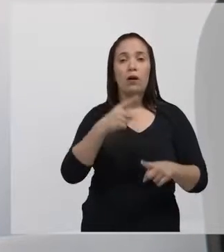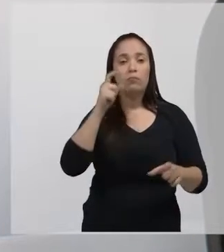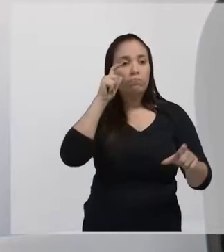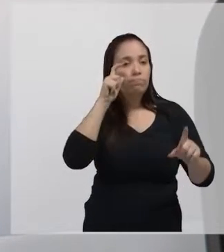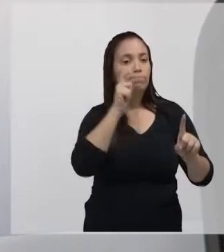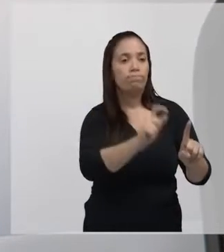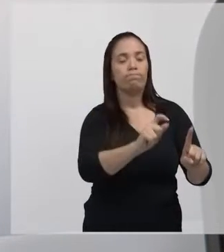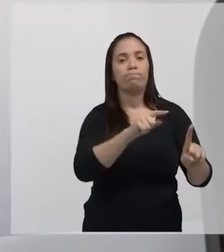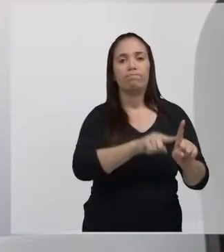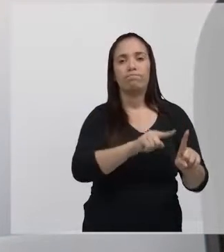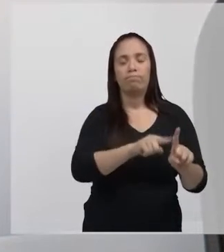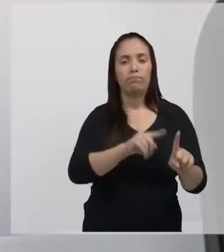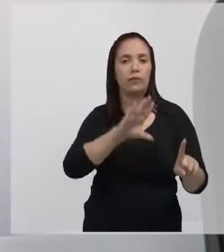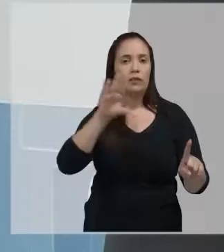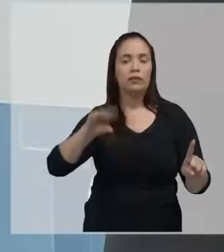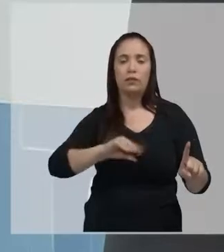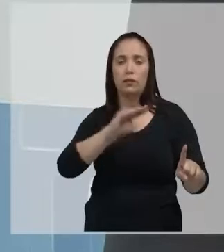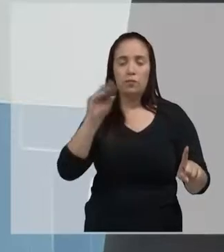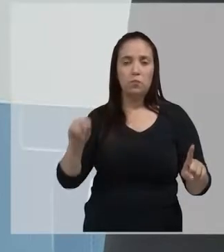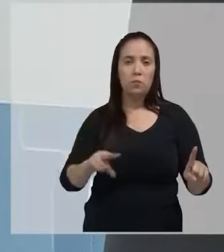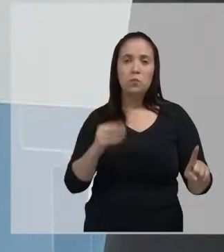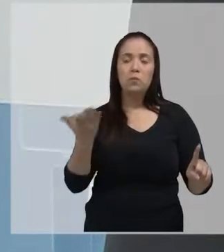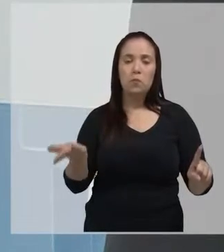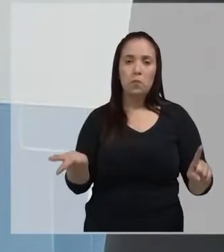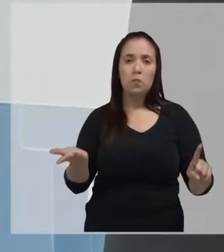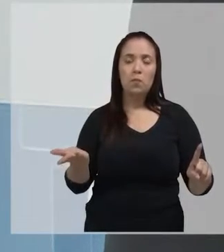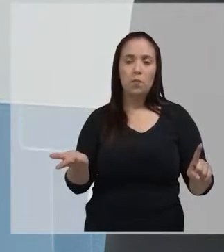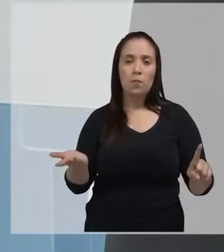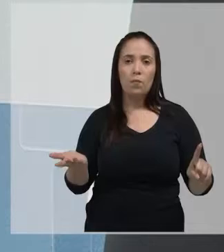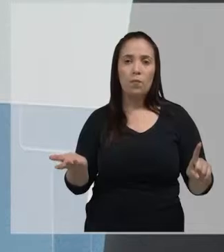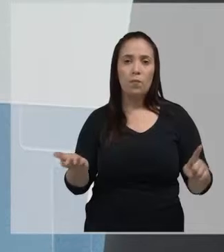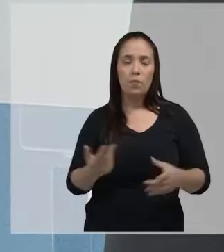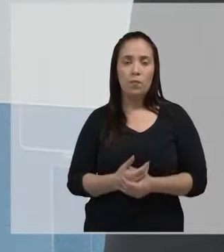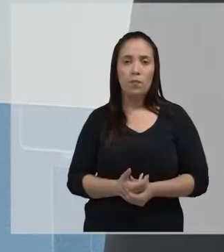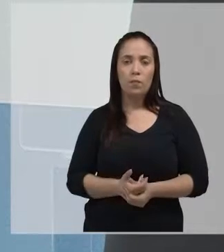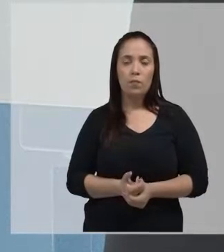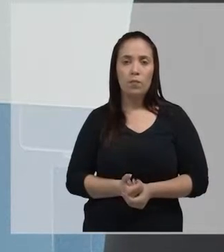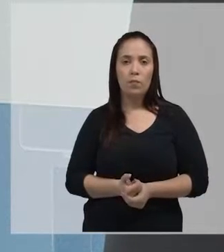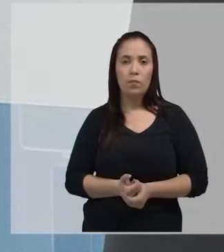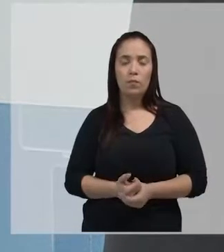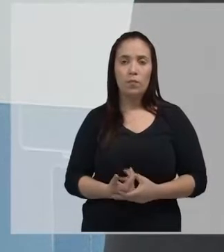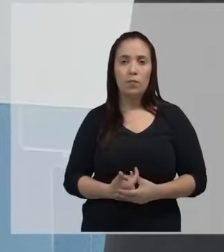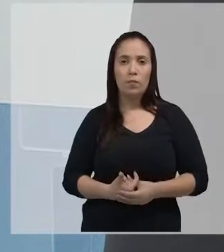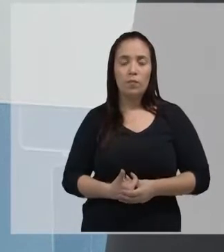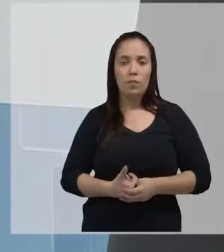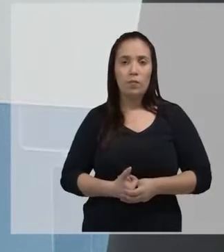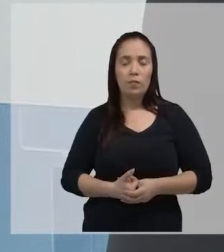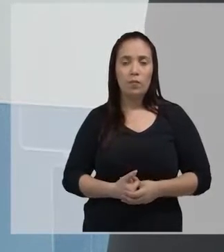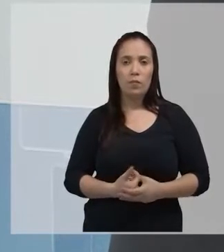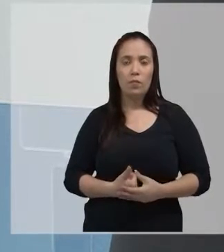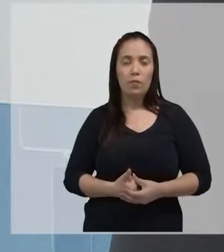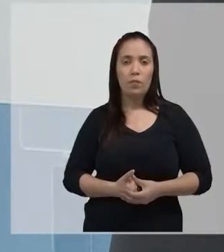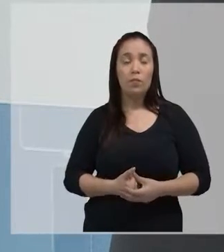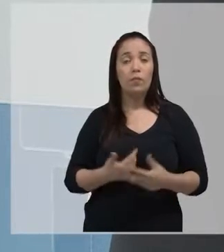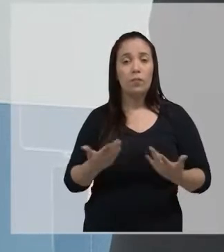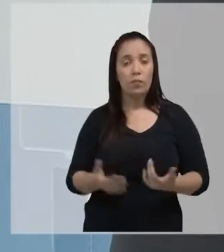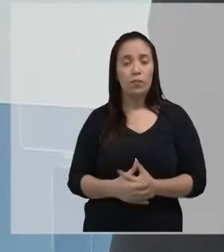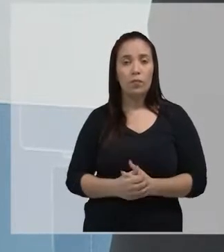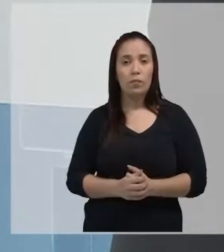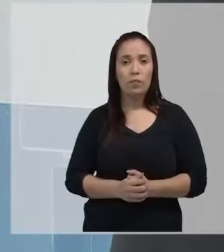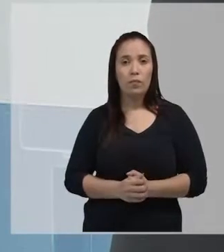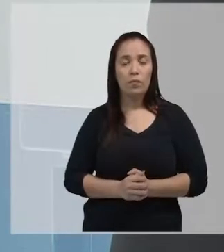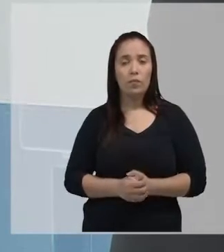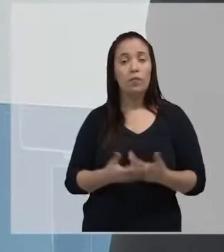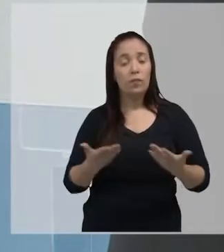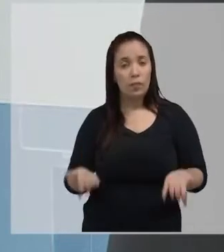de centro-esquerda. E é o governador que o partido tem, não? Sim, eu acho que é a maior liderança do PCdoB. Não, e é o governador que o partido tem. Eu acho que